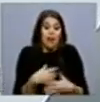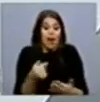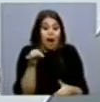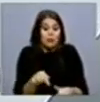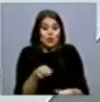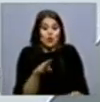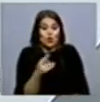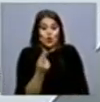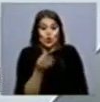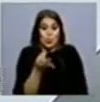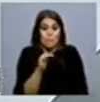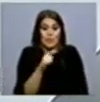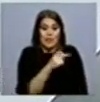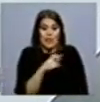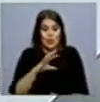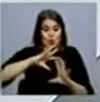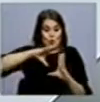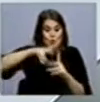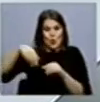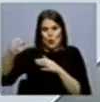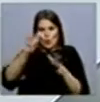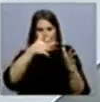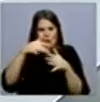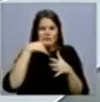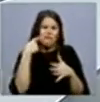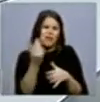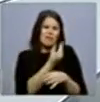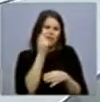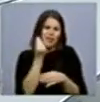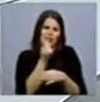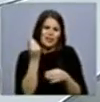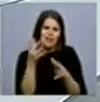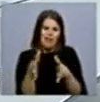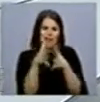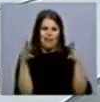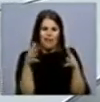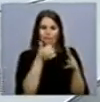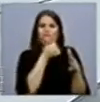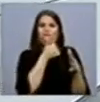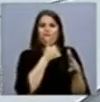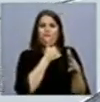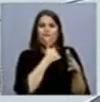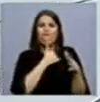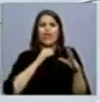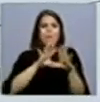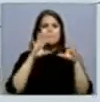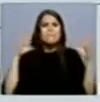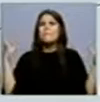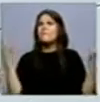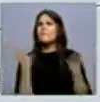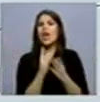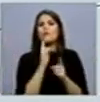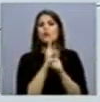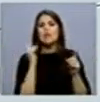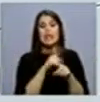Júpiter. Vamos até à tempestade mais famosa do Sistema Solar, a chamada Grande Mancha Vermelha, uma tempestade que ao longo dos séculos tem vindo